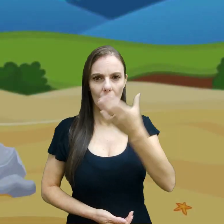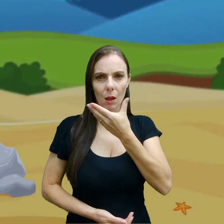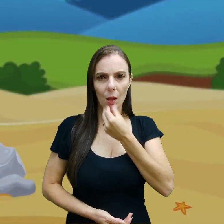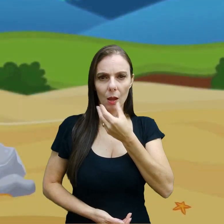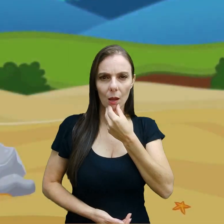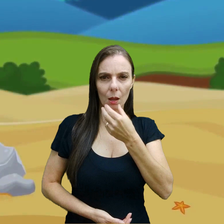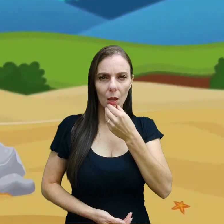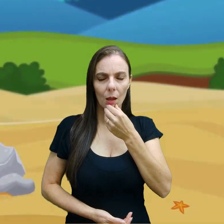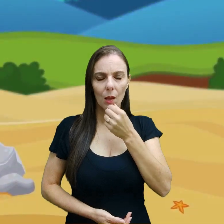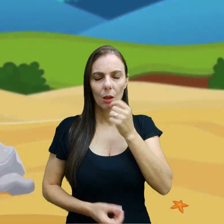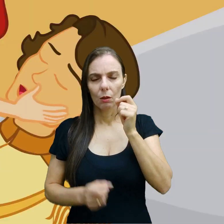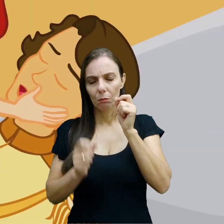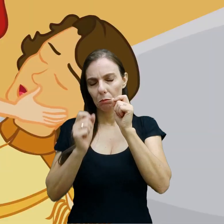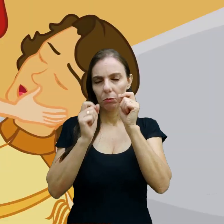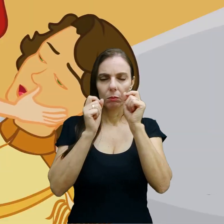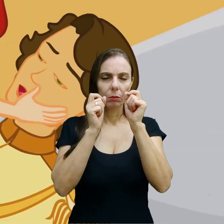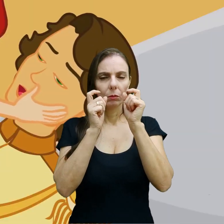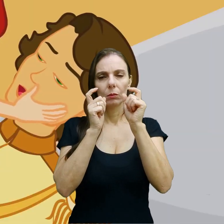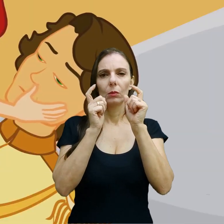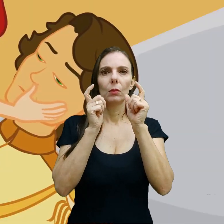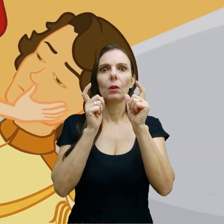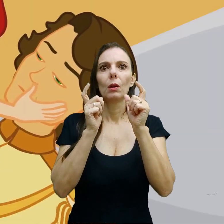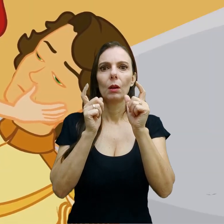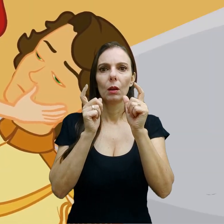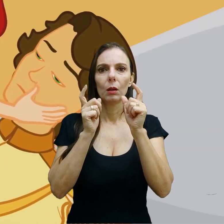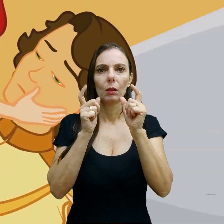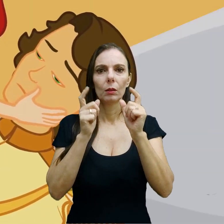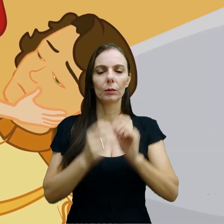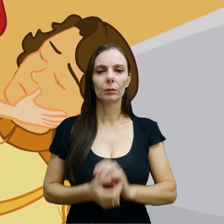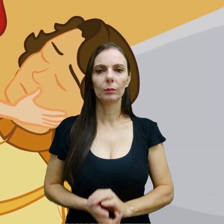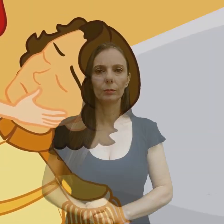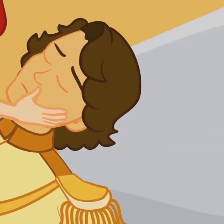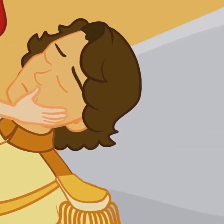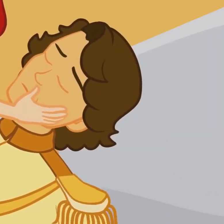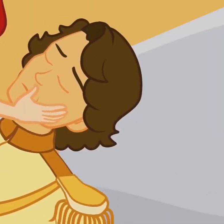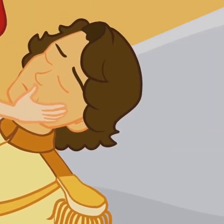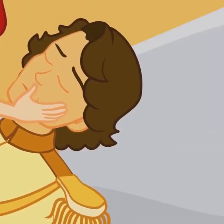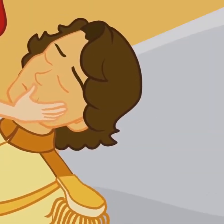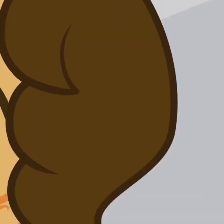príncipe lentamente recuperou a consciência e abriu os olhos.